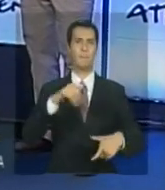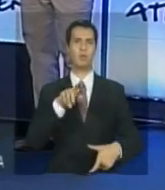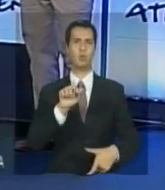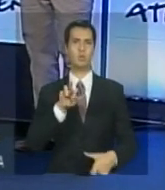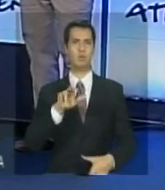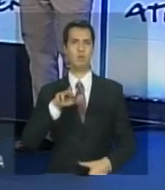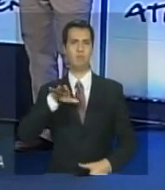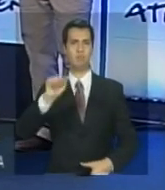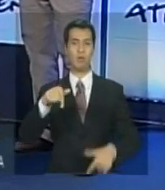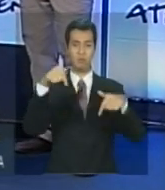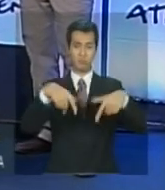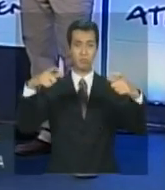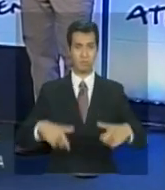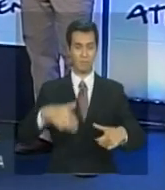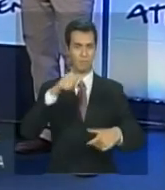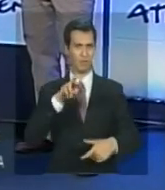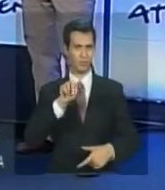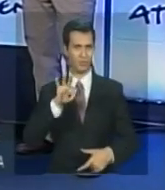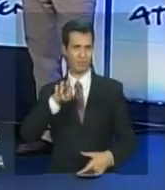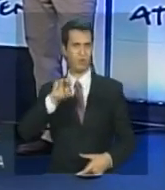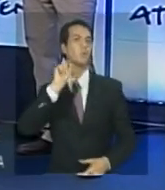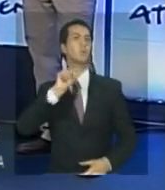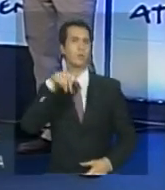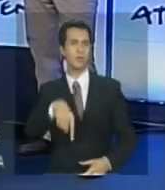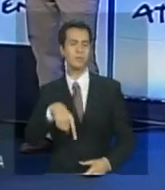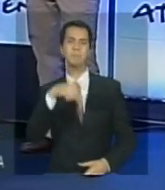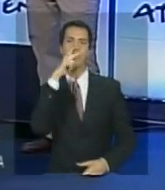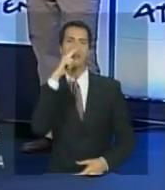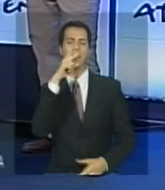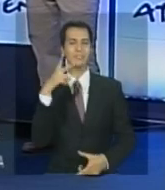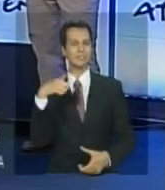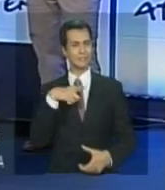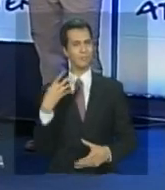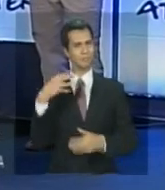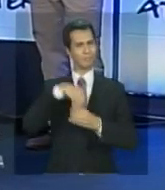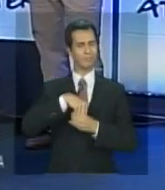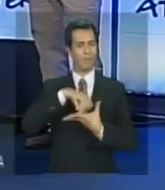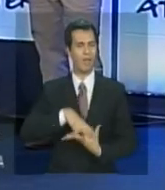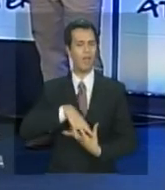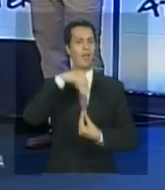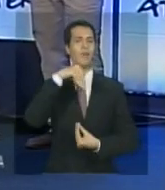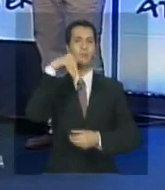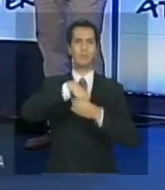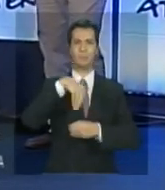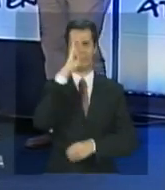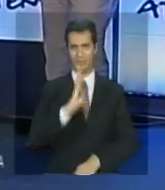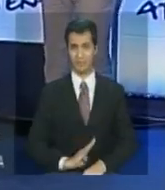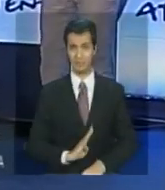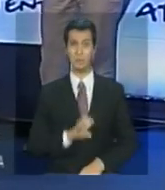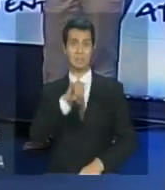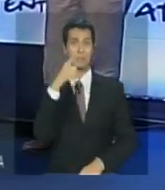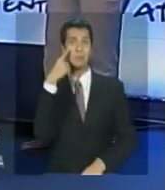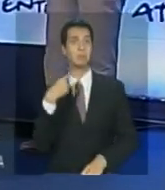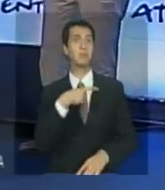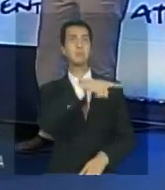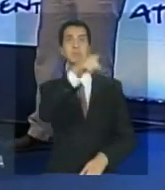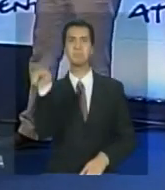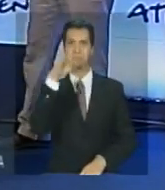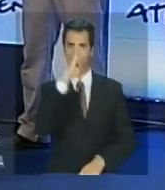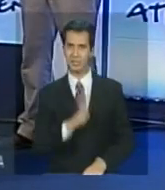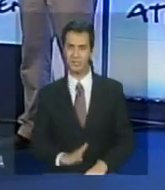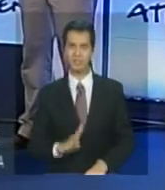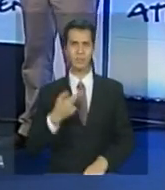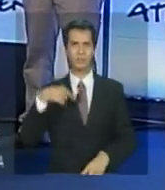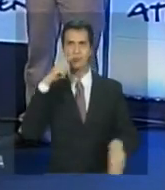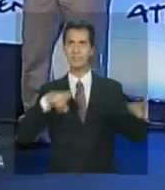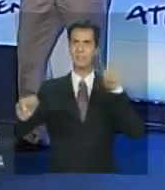sombra de dúvida, Madureira faz parte da alma do Brasil. Tem locais no Brasil, se a gente for olhar a alma do Brasil, fazer